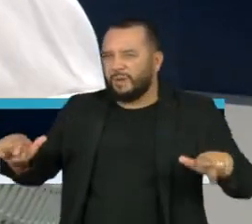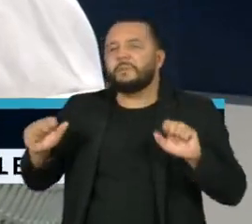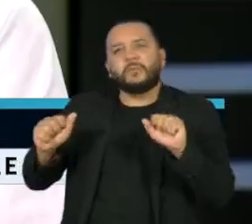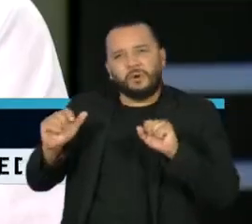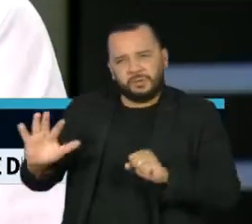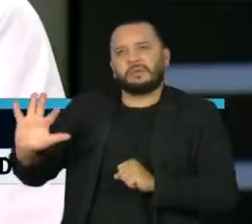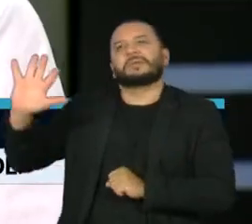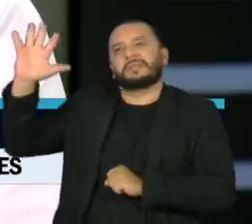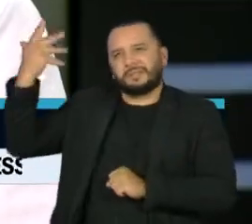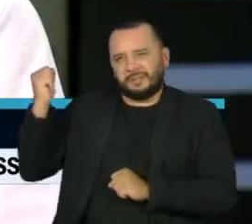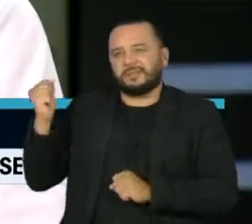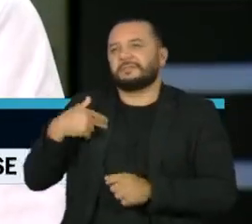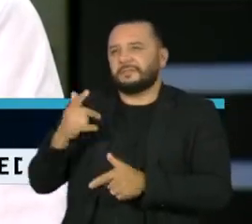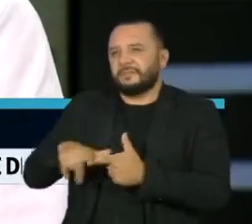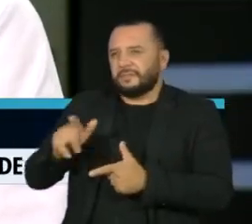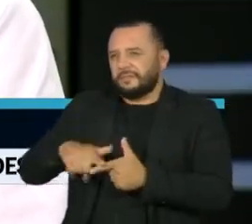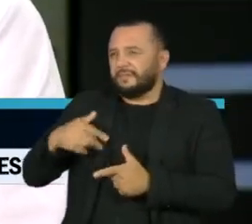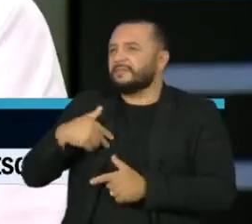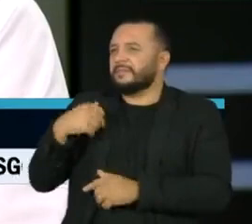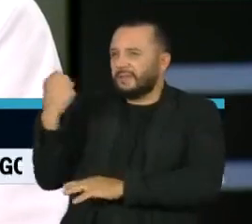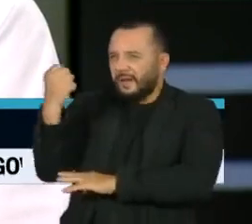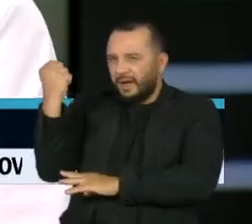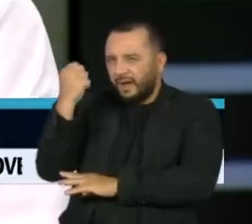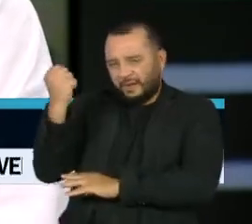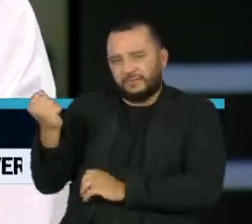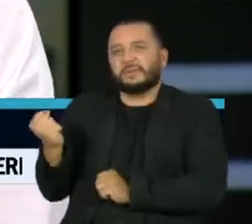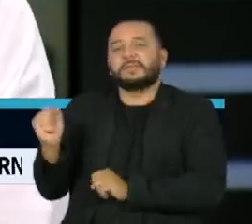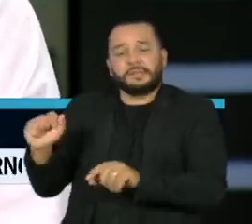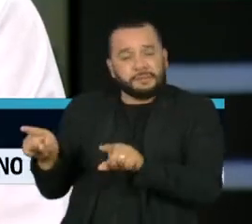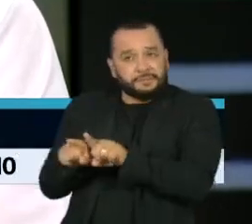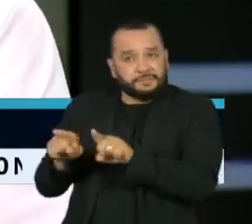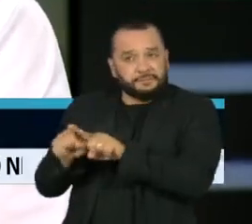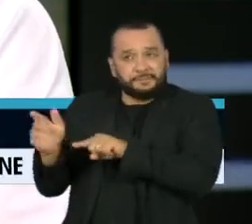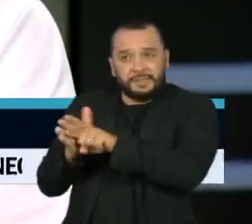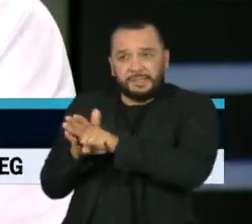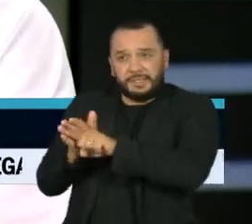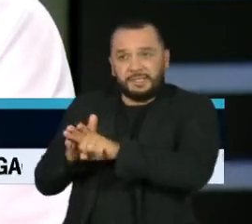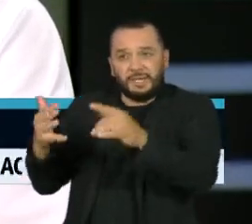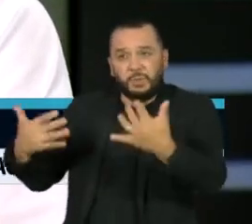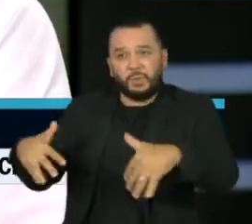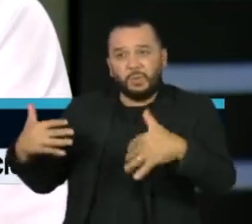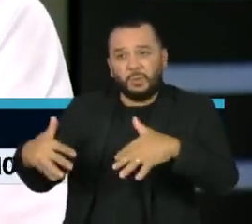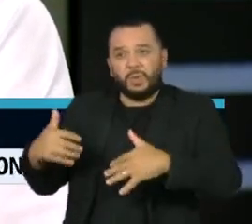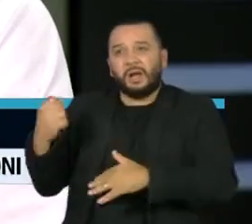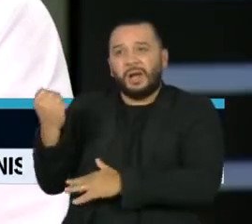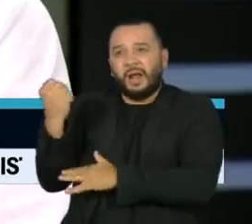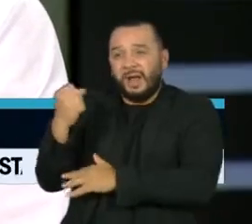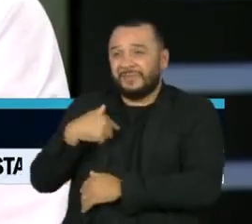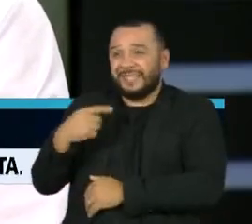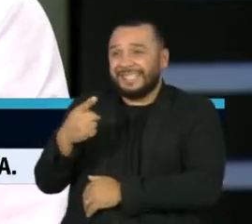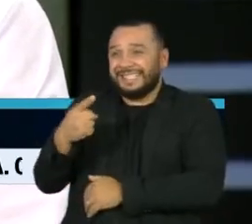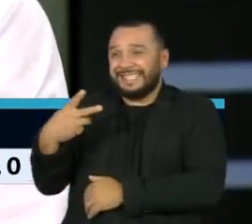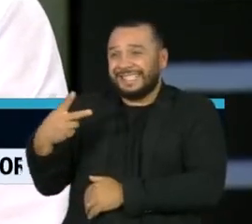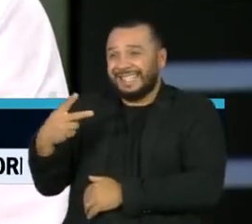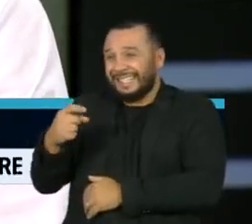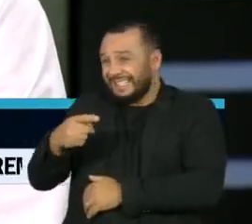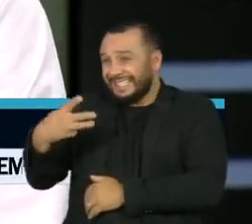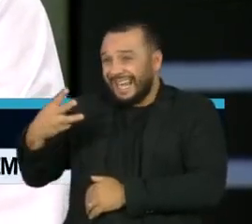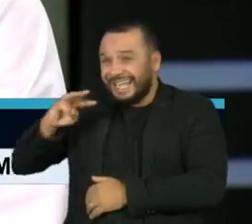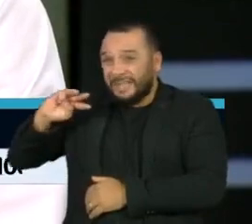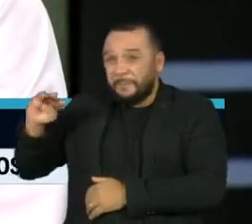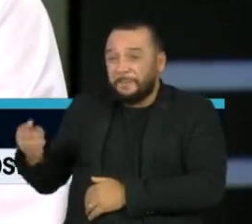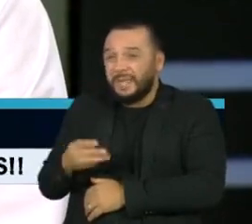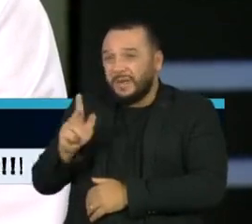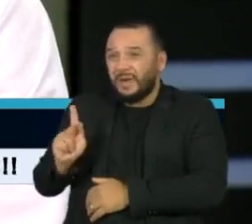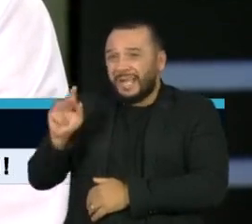Então, é gravíssimo e os índices são muito altos. Quer dizer, como foi falado na matéria, 13 mil quilômetros quadrados